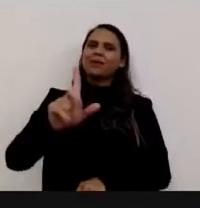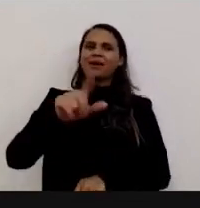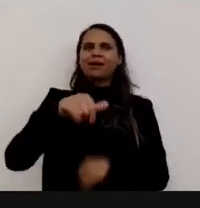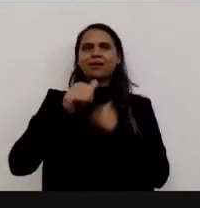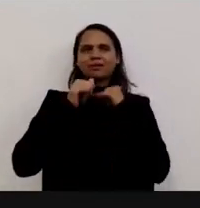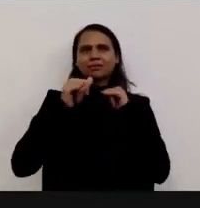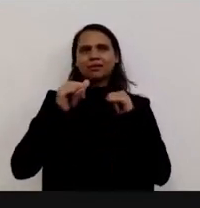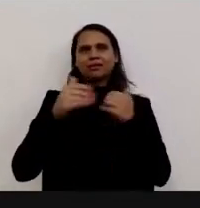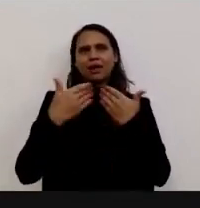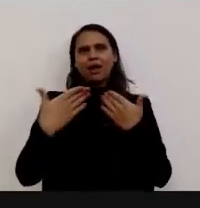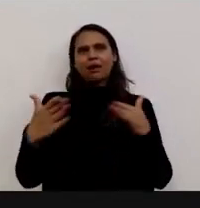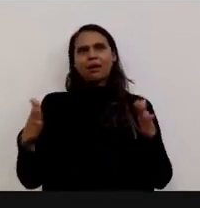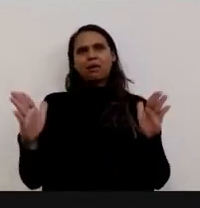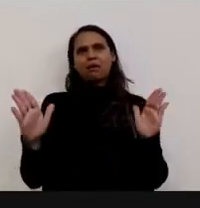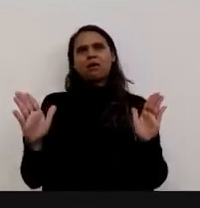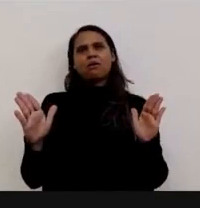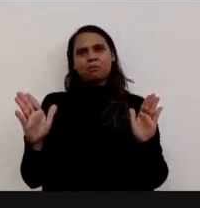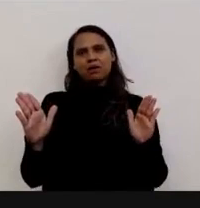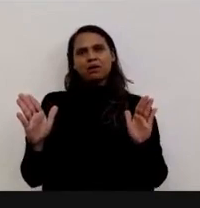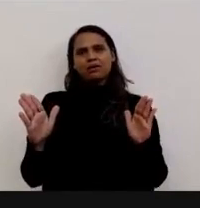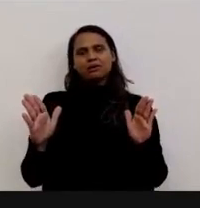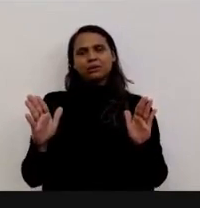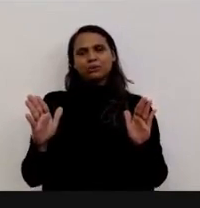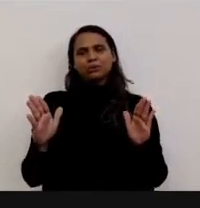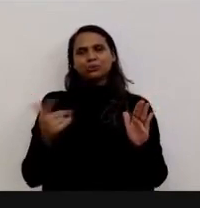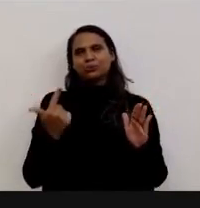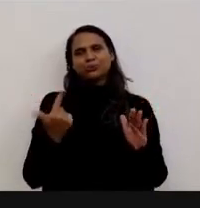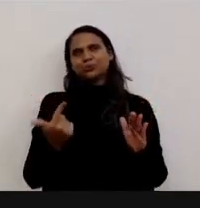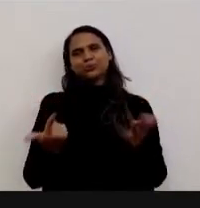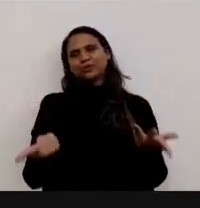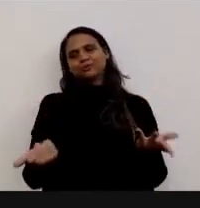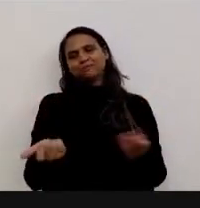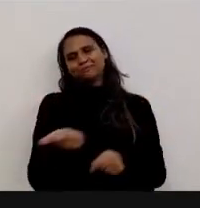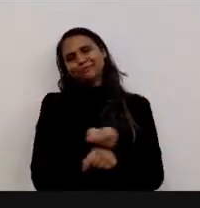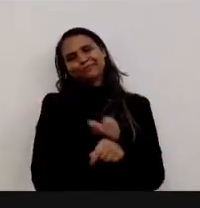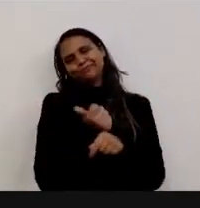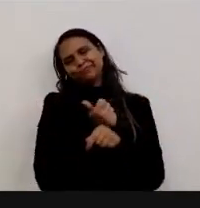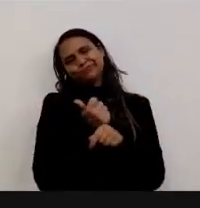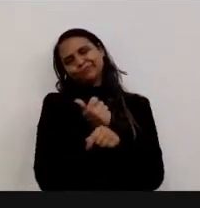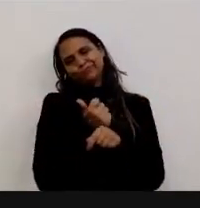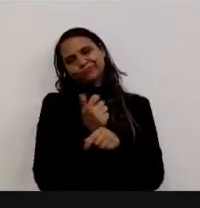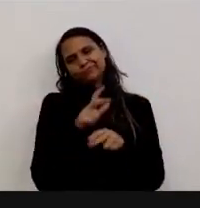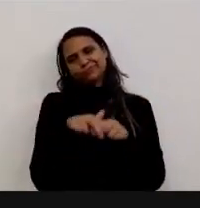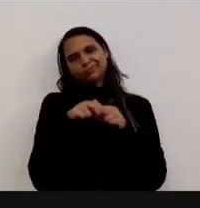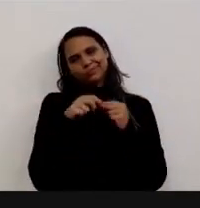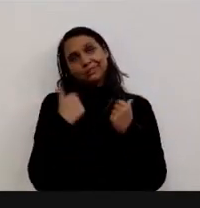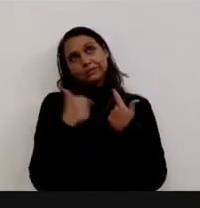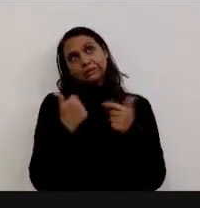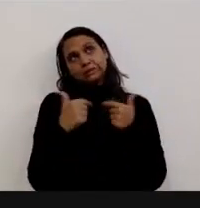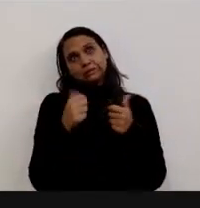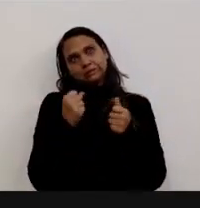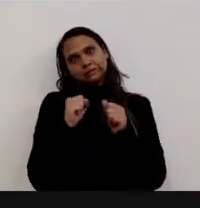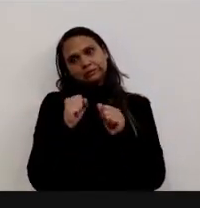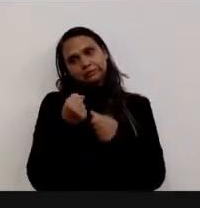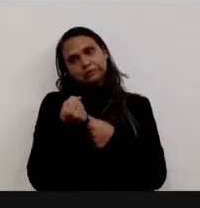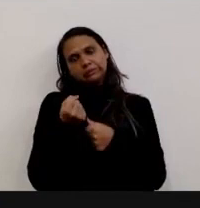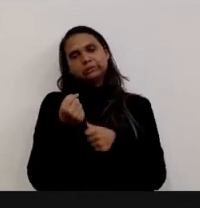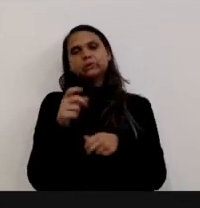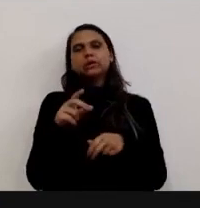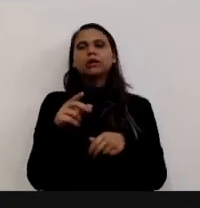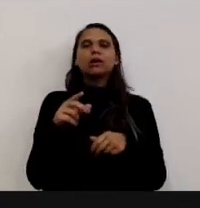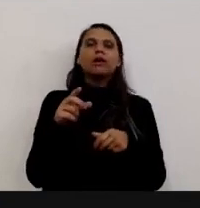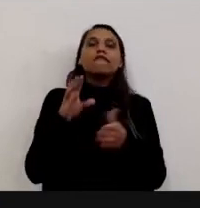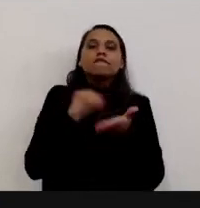abertos não têm boa qualidade. E a gente tem que trabalhar muito por eles. Então, não tem